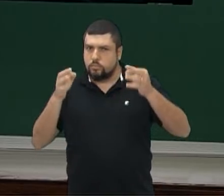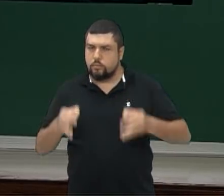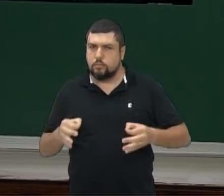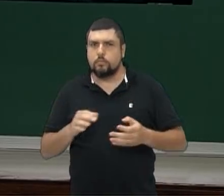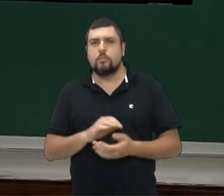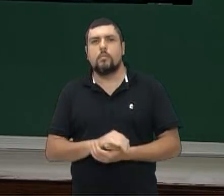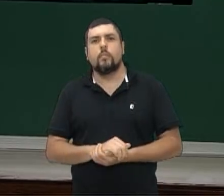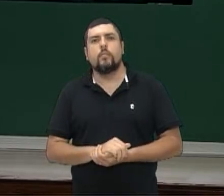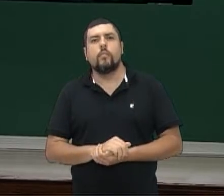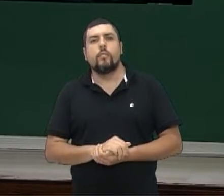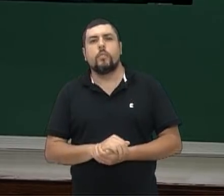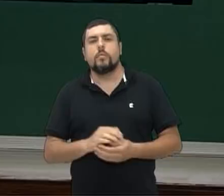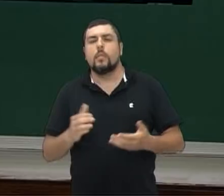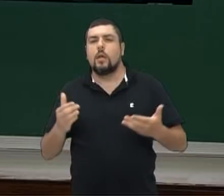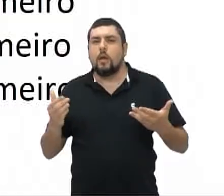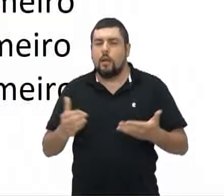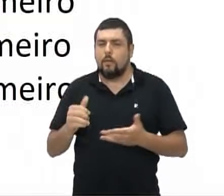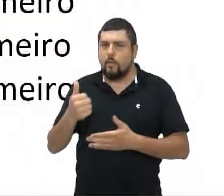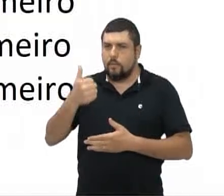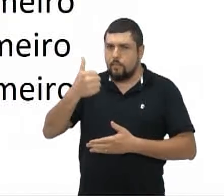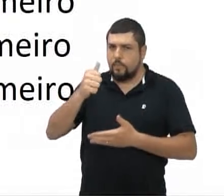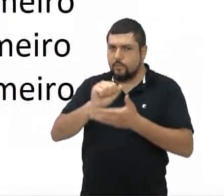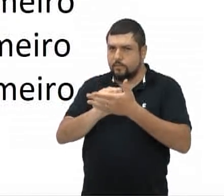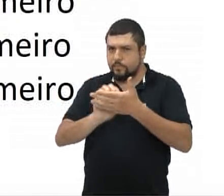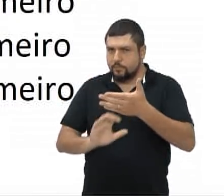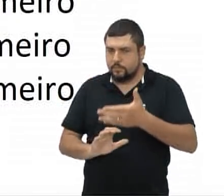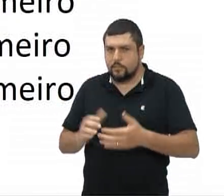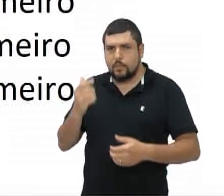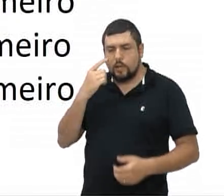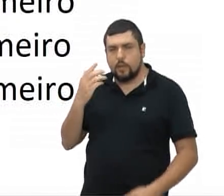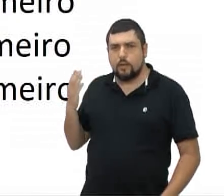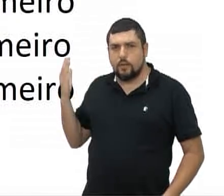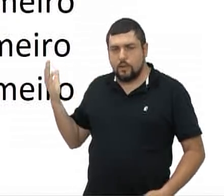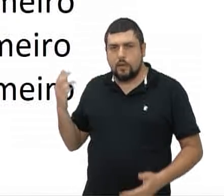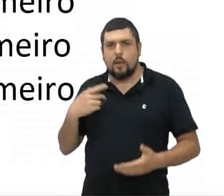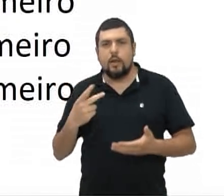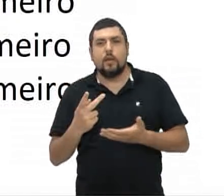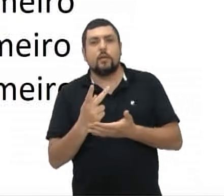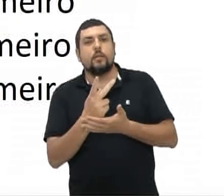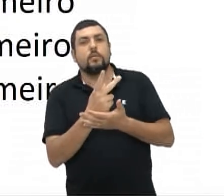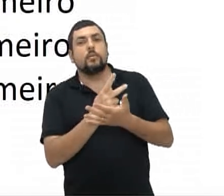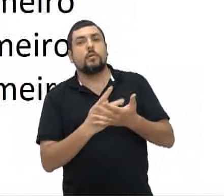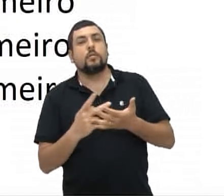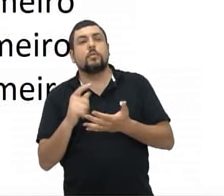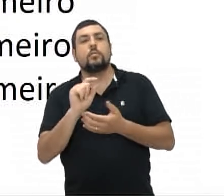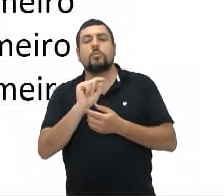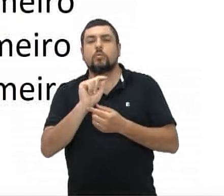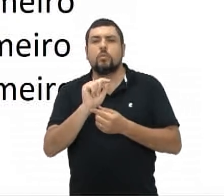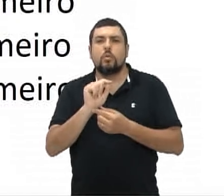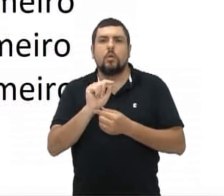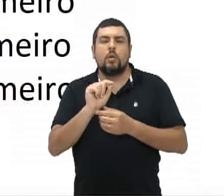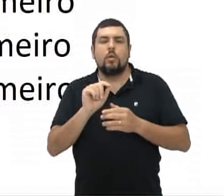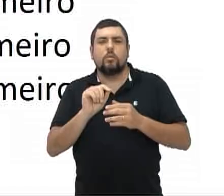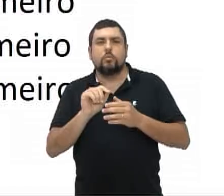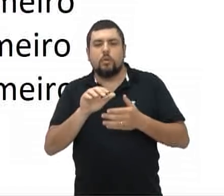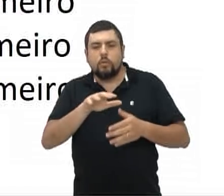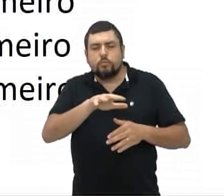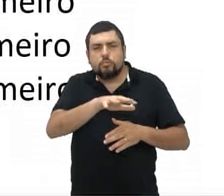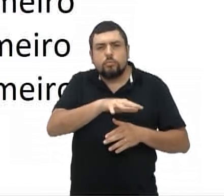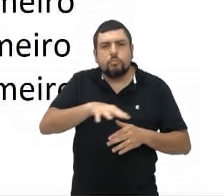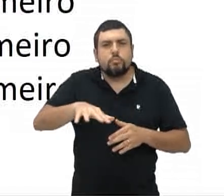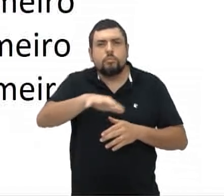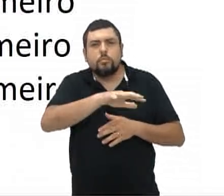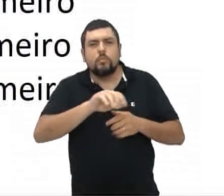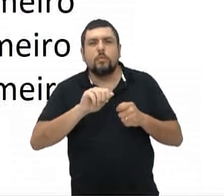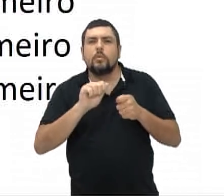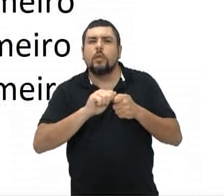Nesse primeiro exercício, os desenhos a seguir representam o formato de um jardim, que será construído em uma praça